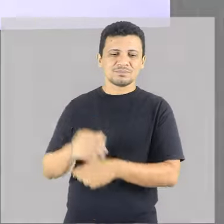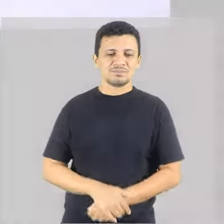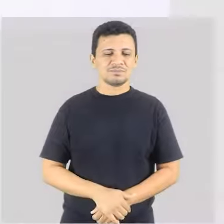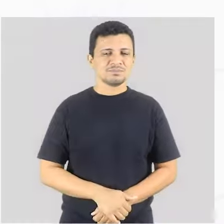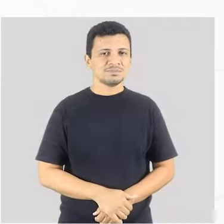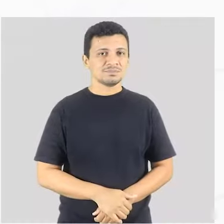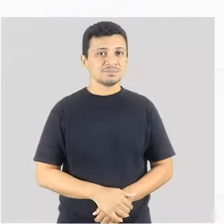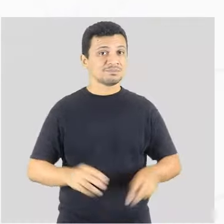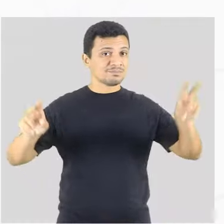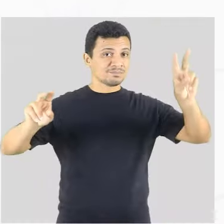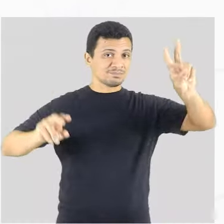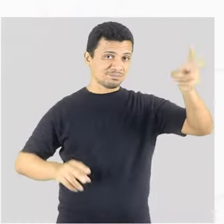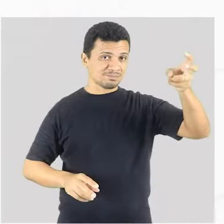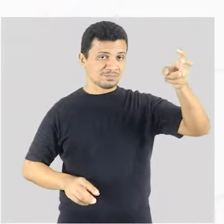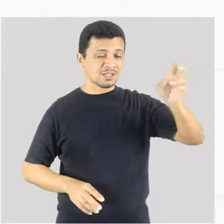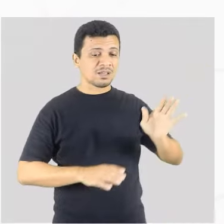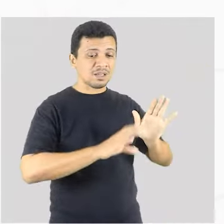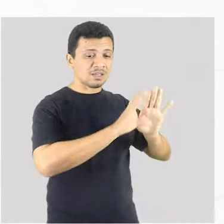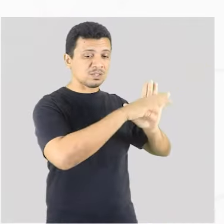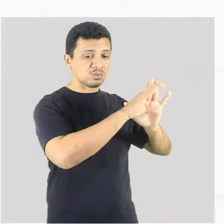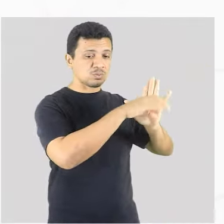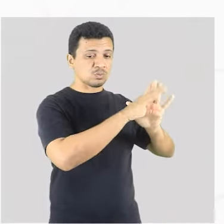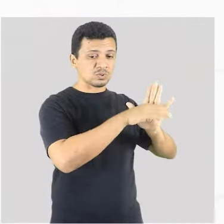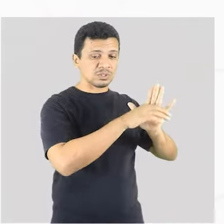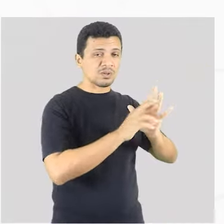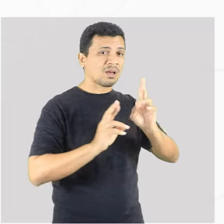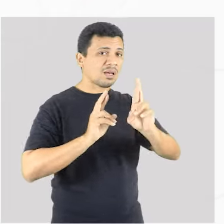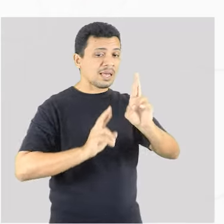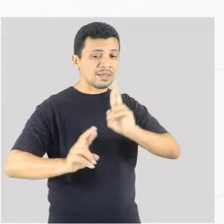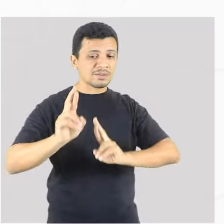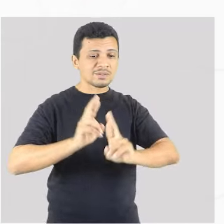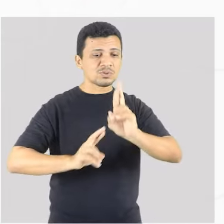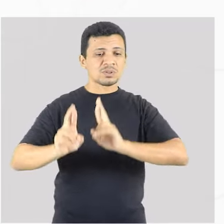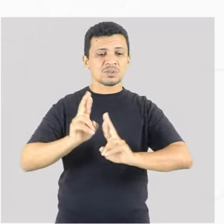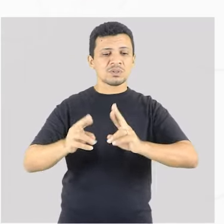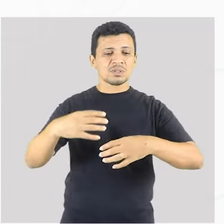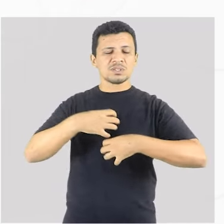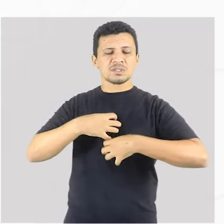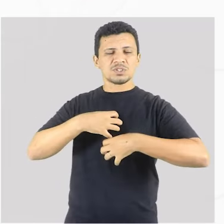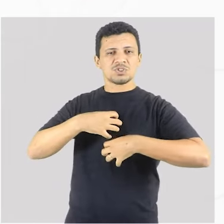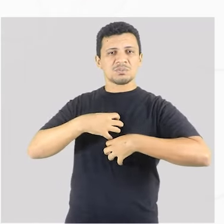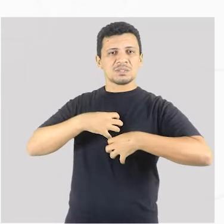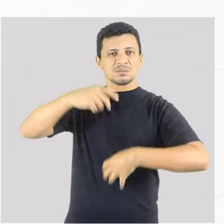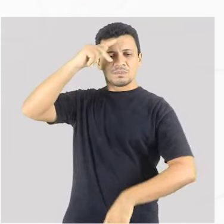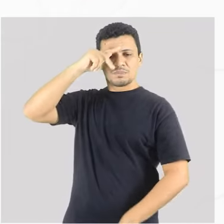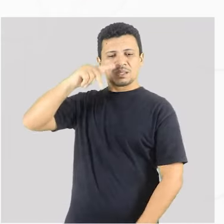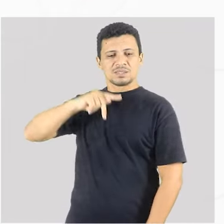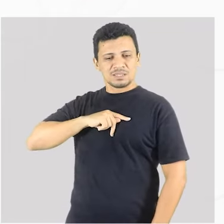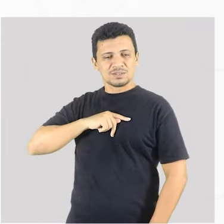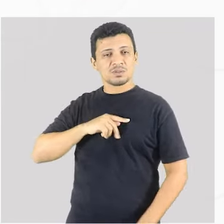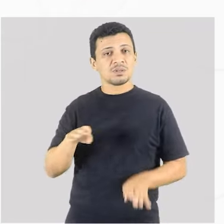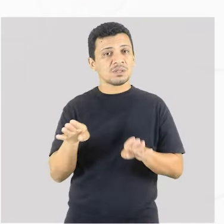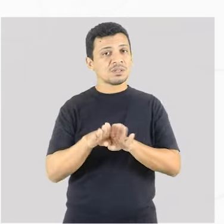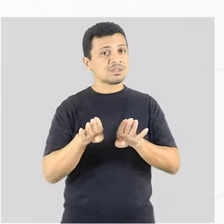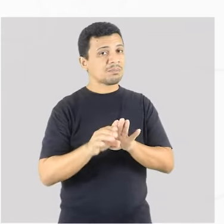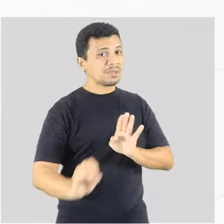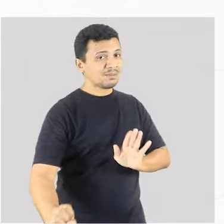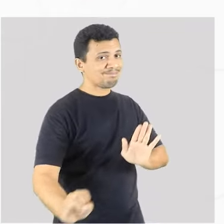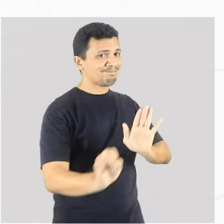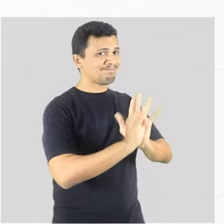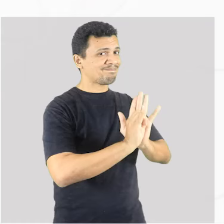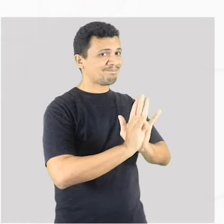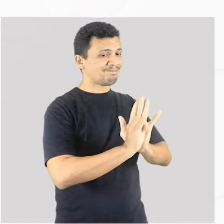abre aspas esse conceito está diretamente relacionado com o sentimento de pertencimento e